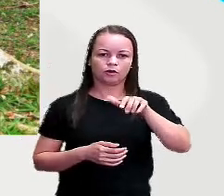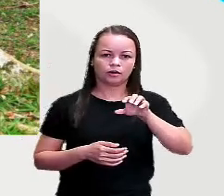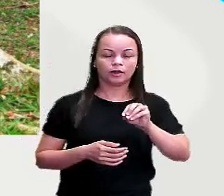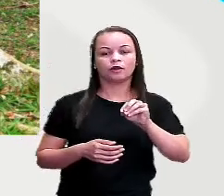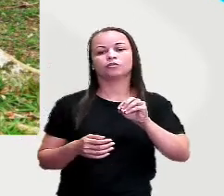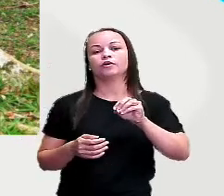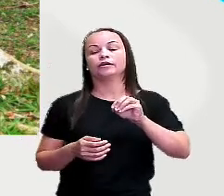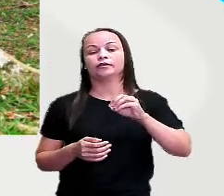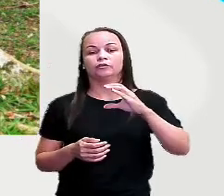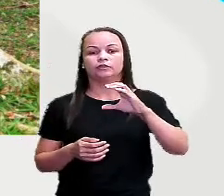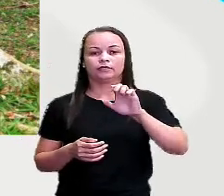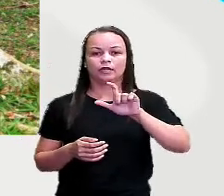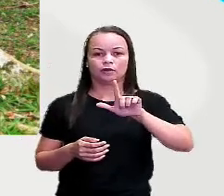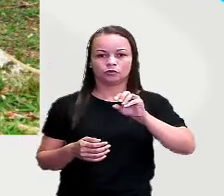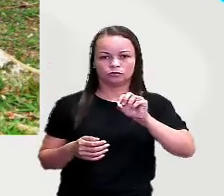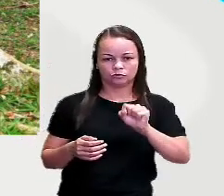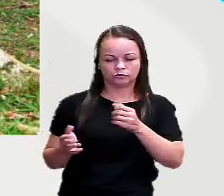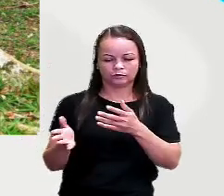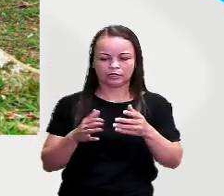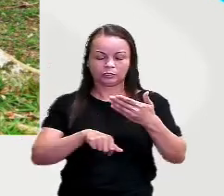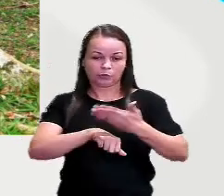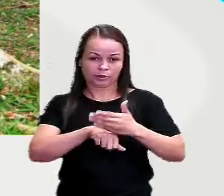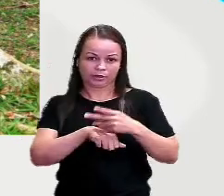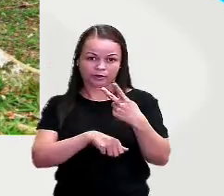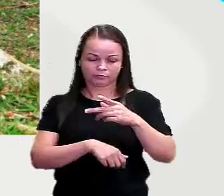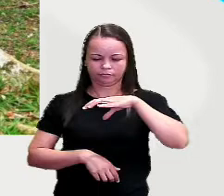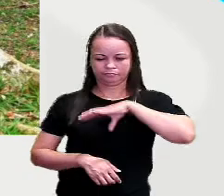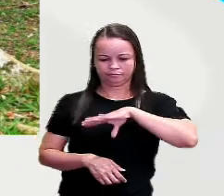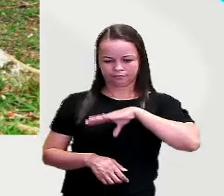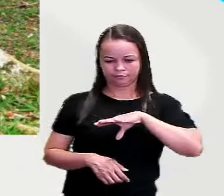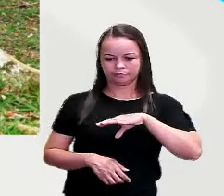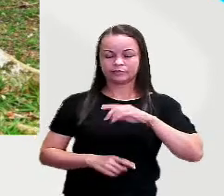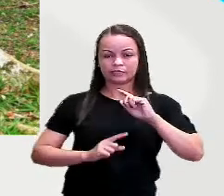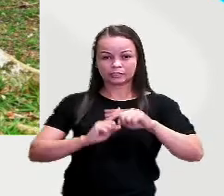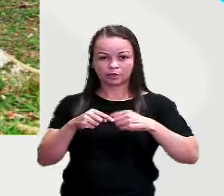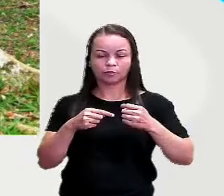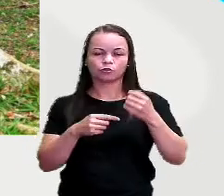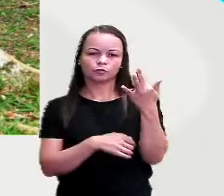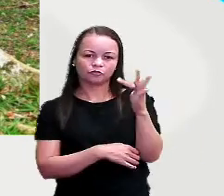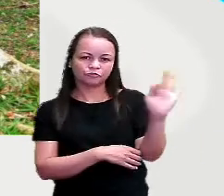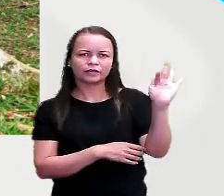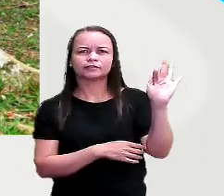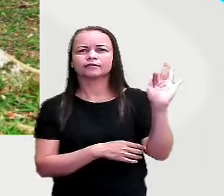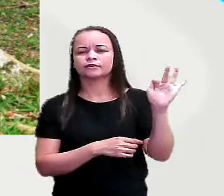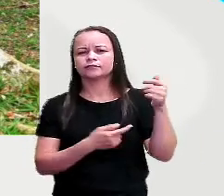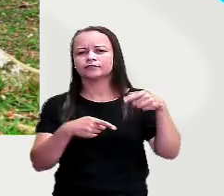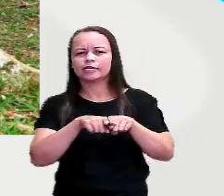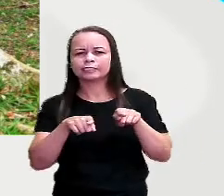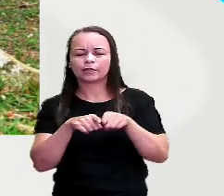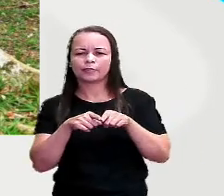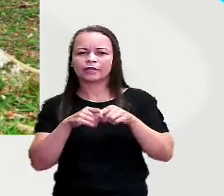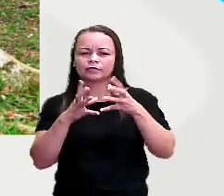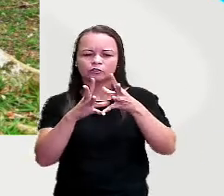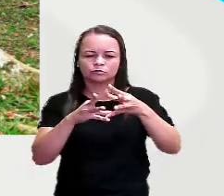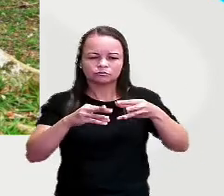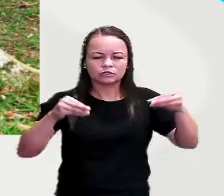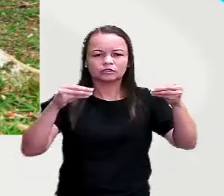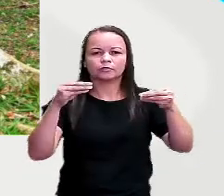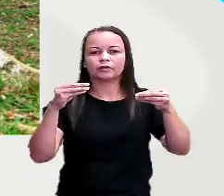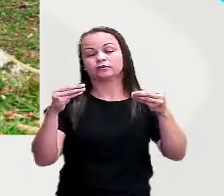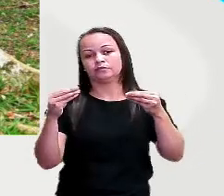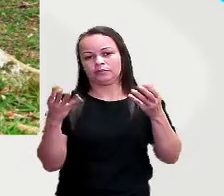Diferentemente da antiga política de exploração praticada pelos portugueses e depois pelos franceses, até o desaparecimento do recurso